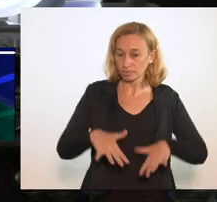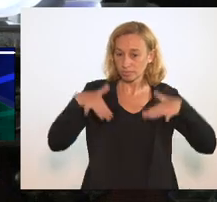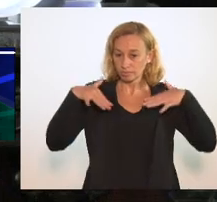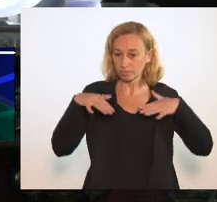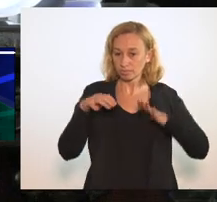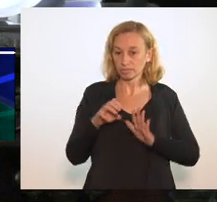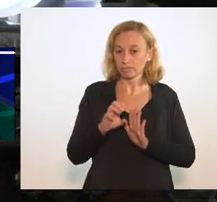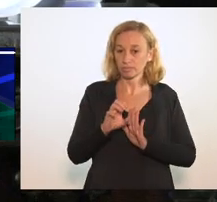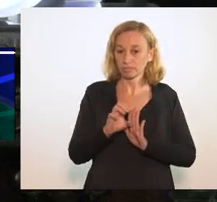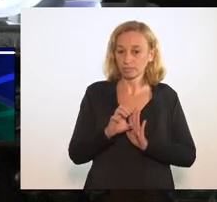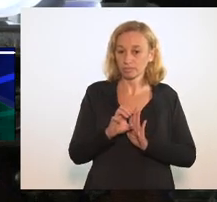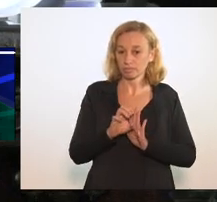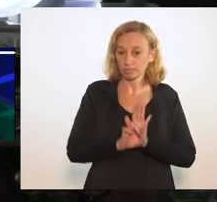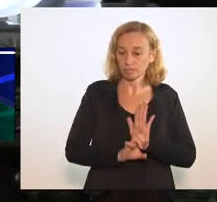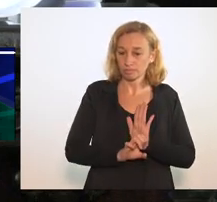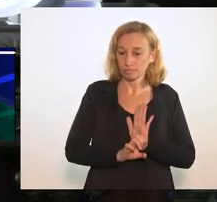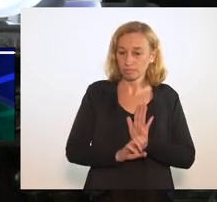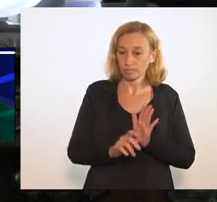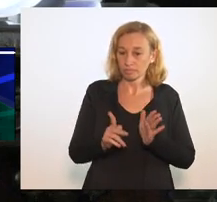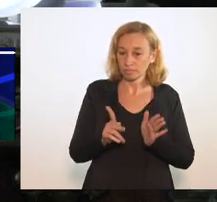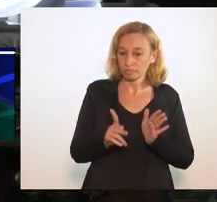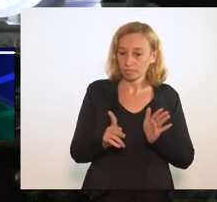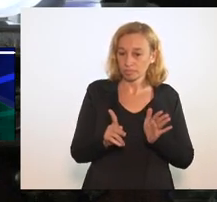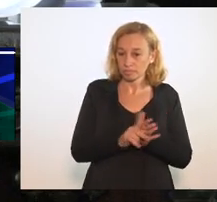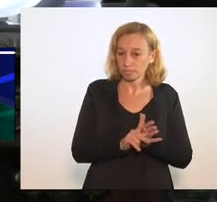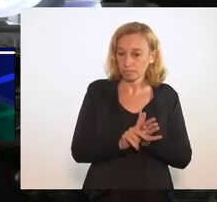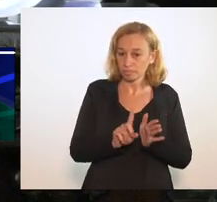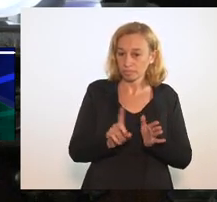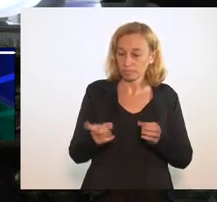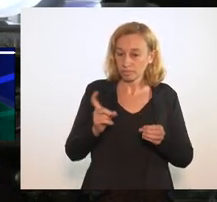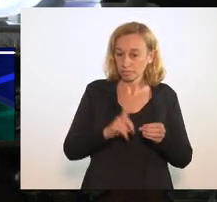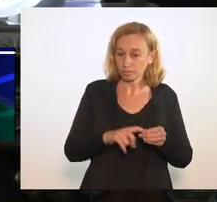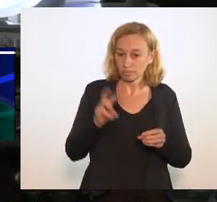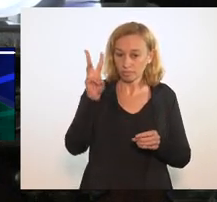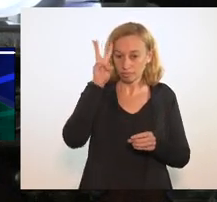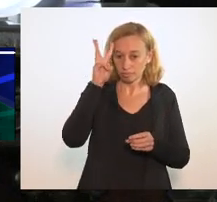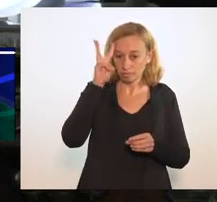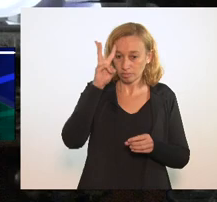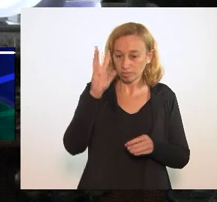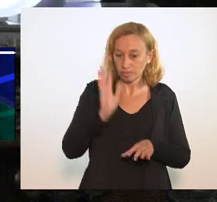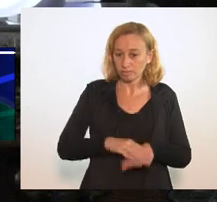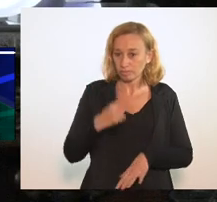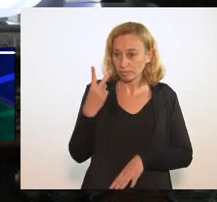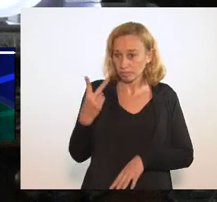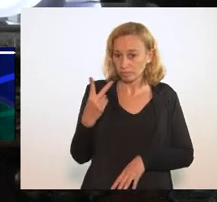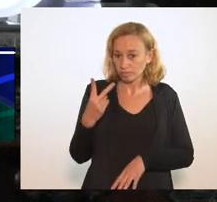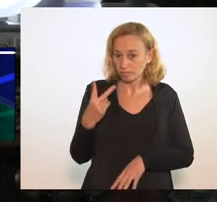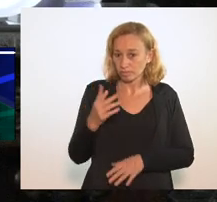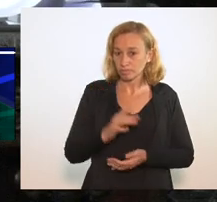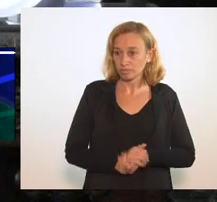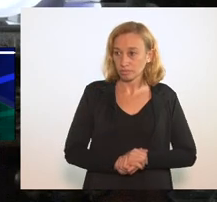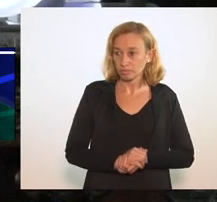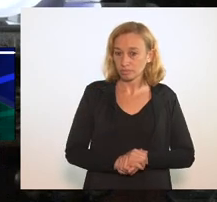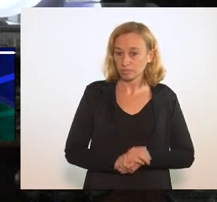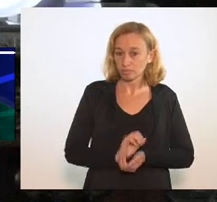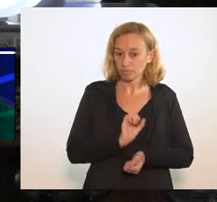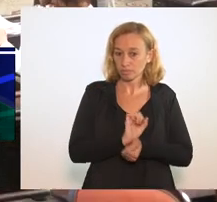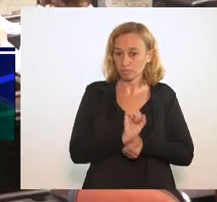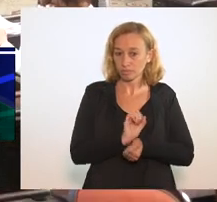próxima terça-feira. São essas duas? Mais duas, não sei se são, no instante só.